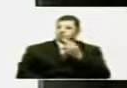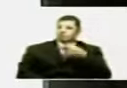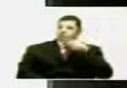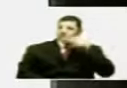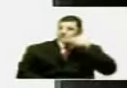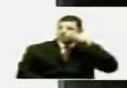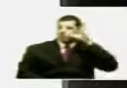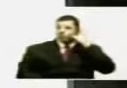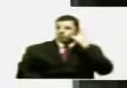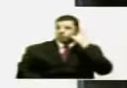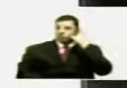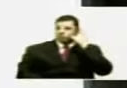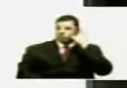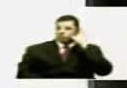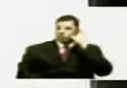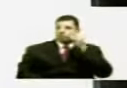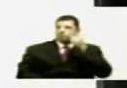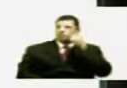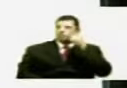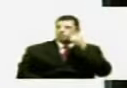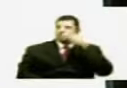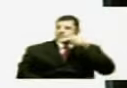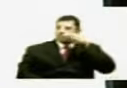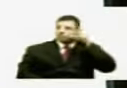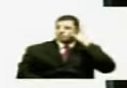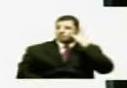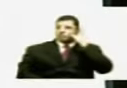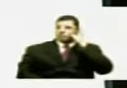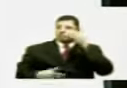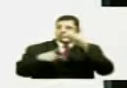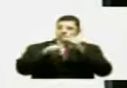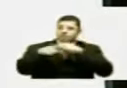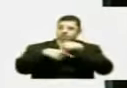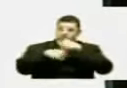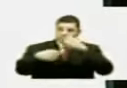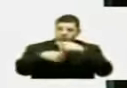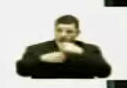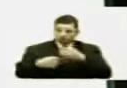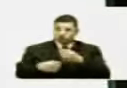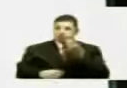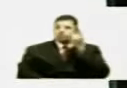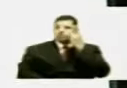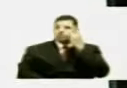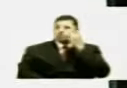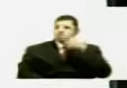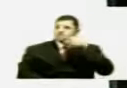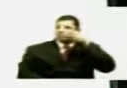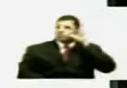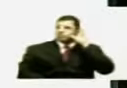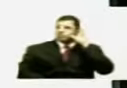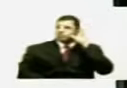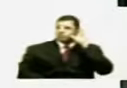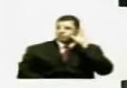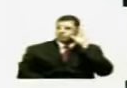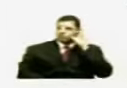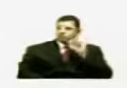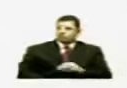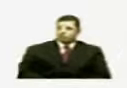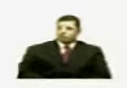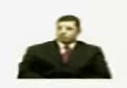anteontem, do dia 27 de agosto. No dia 27 de agosto,